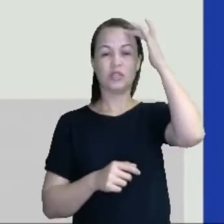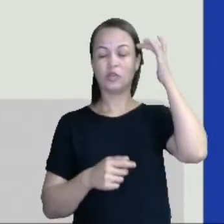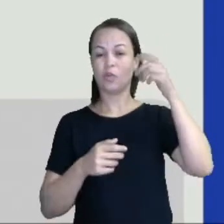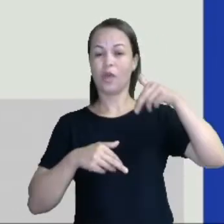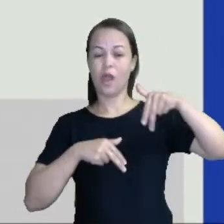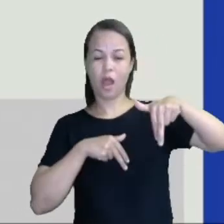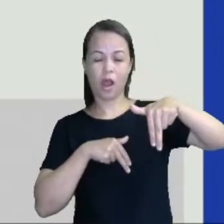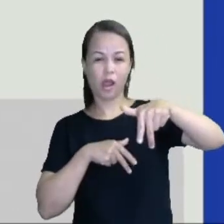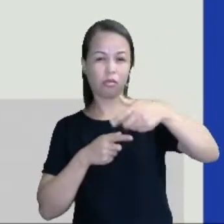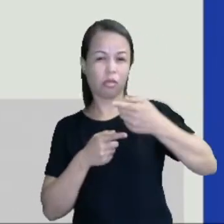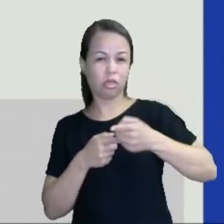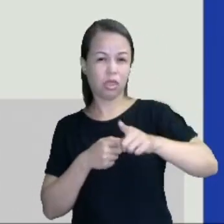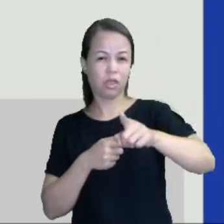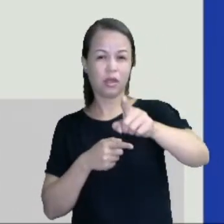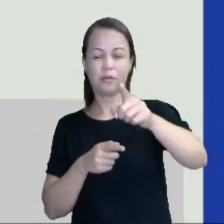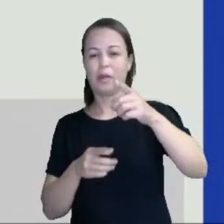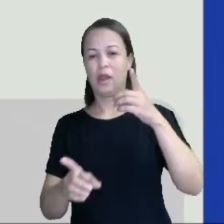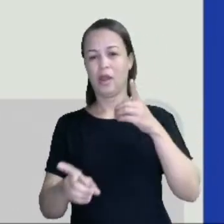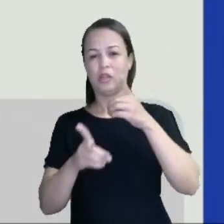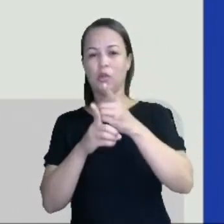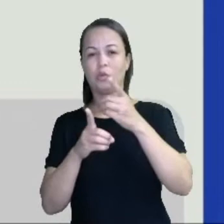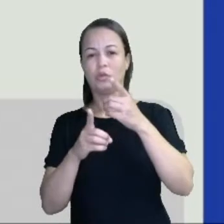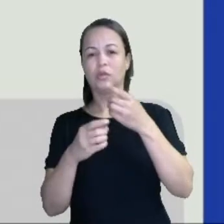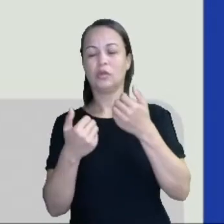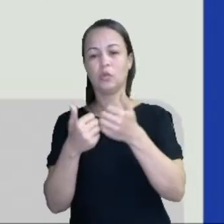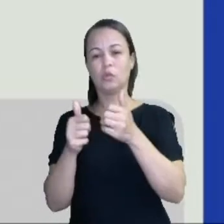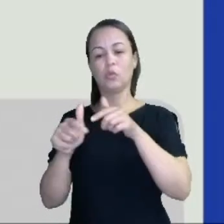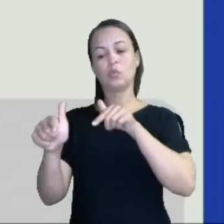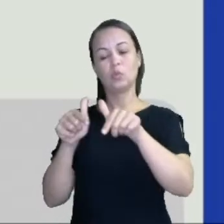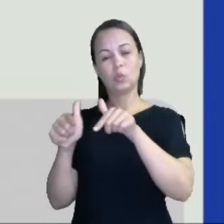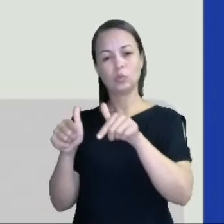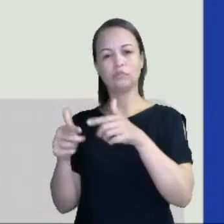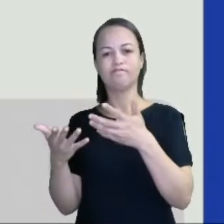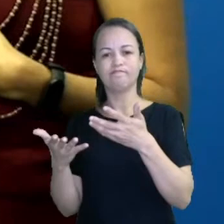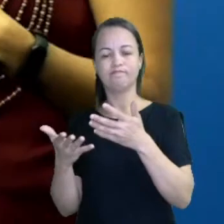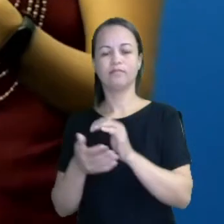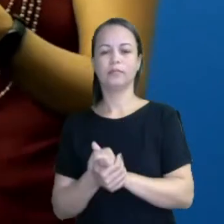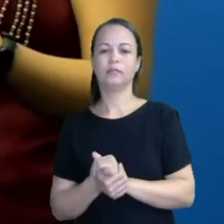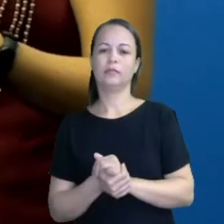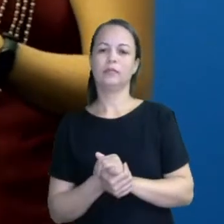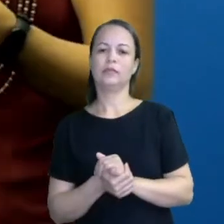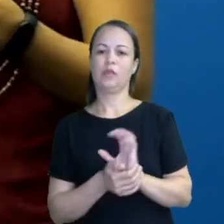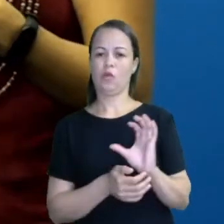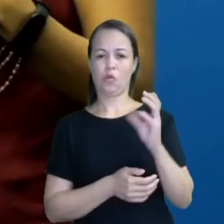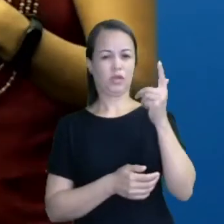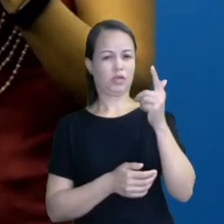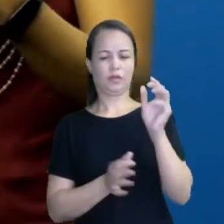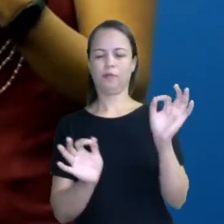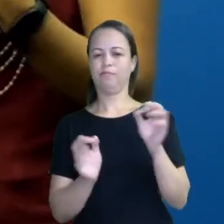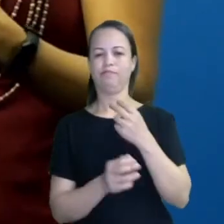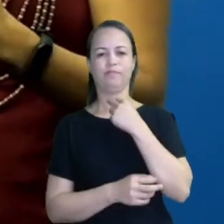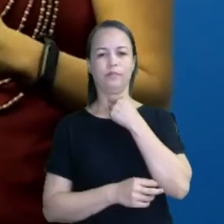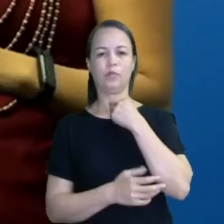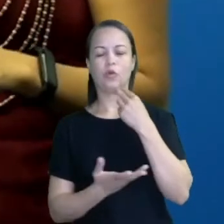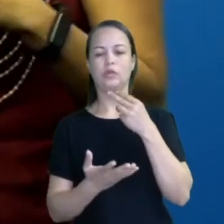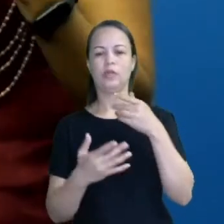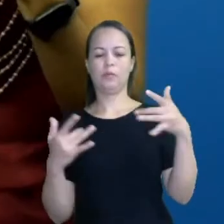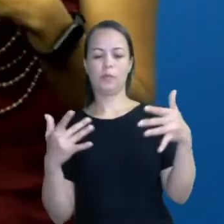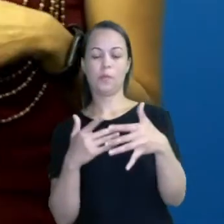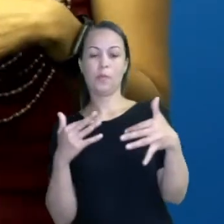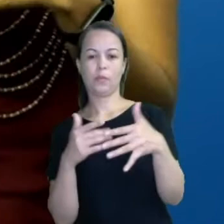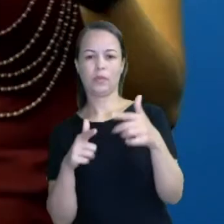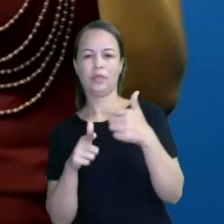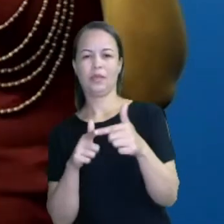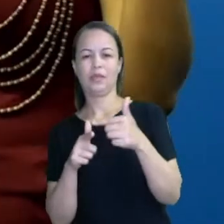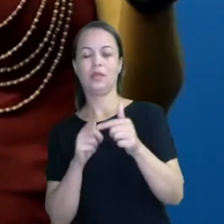um desses serviços. Isso não pode acontecer, tá? São problemas que uma cidade pode apresentar